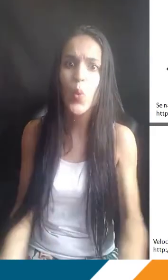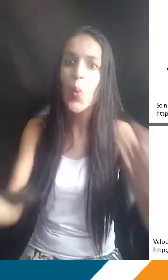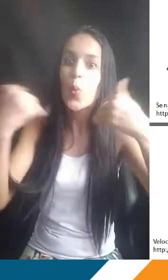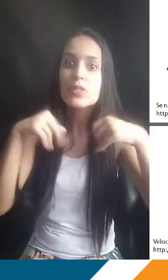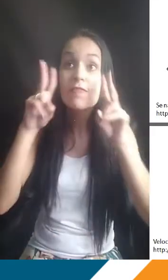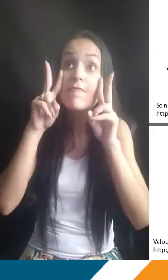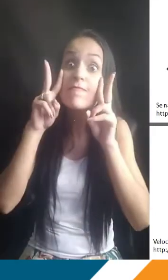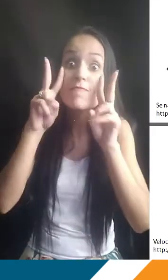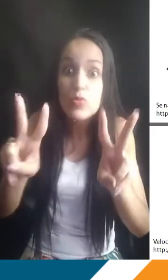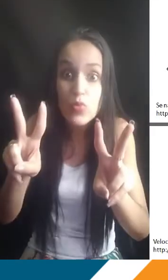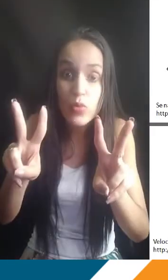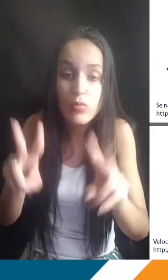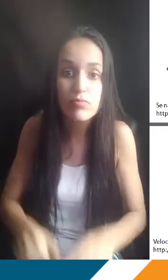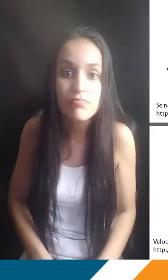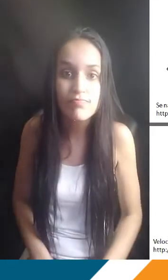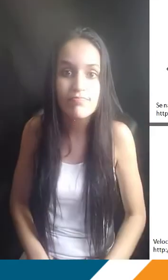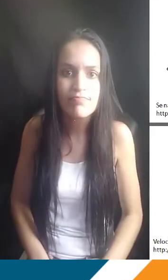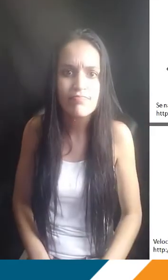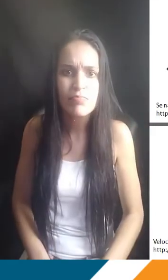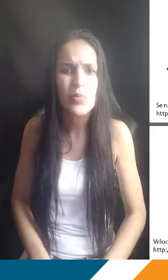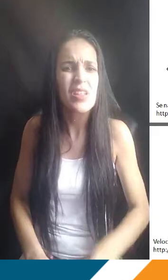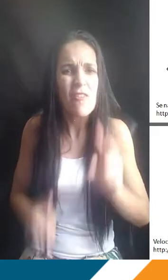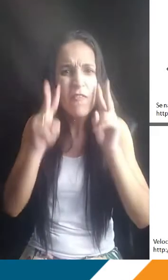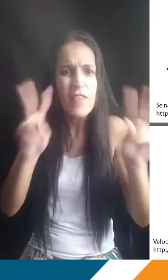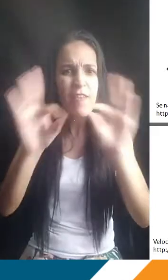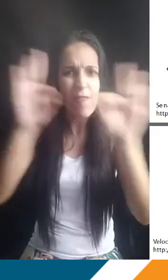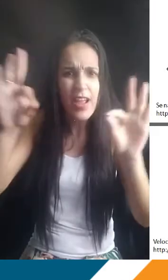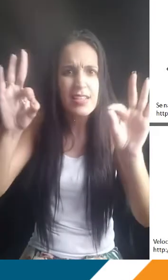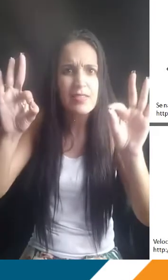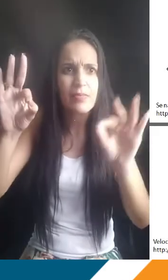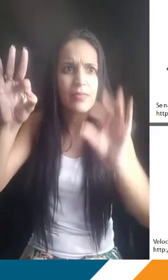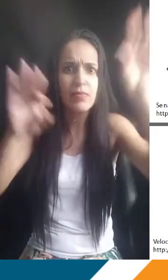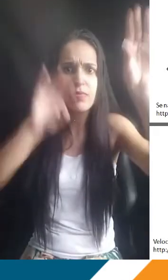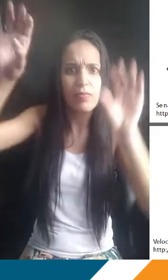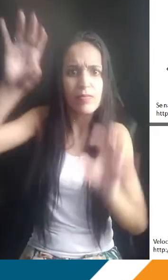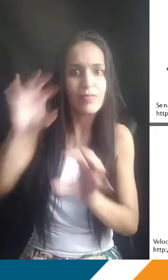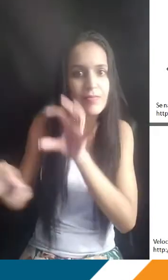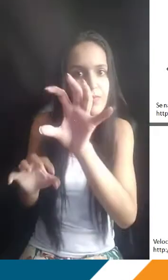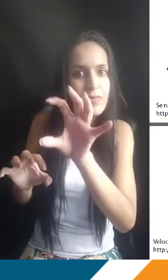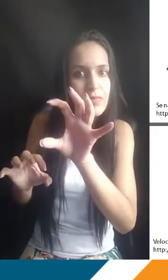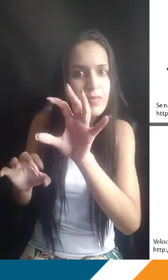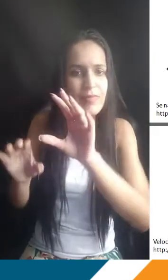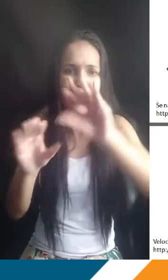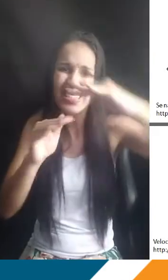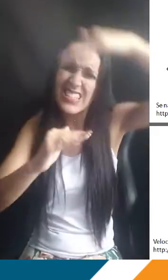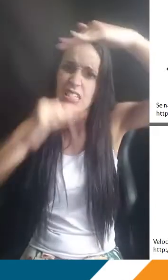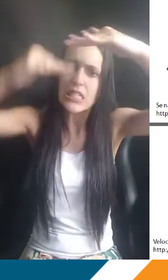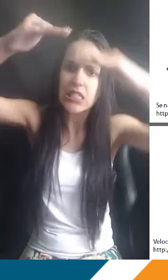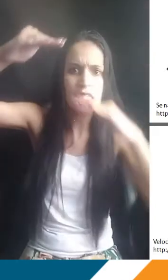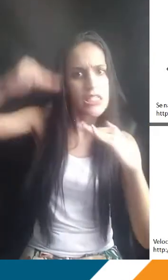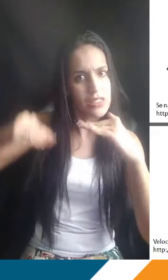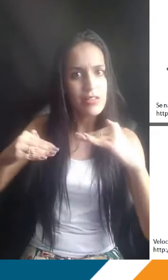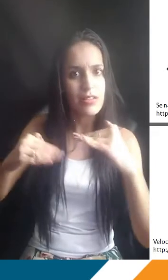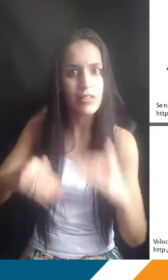e da exploração visual, do uso do espaço, né? Então, sim, isso são poemas, né? Daí essa noção também do